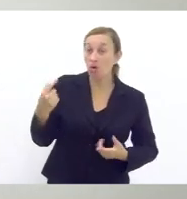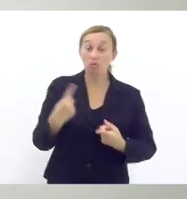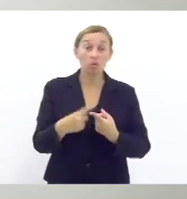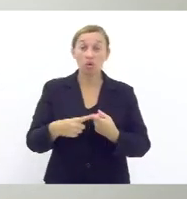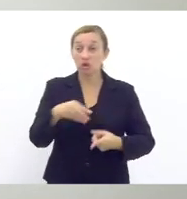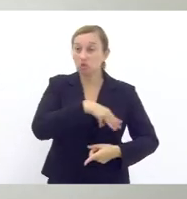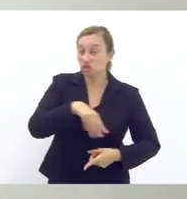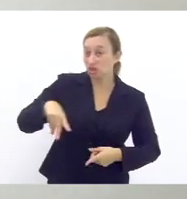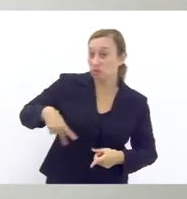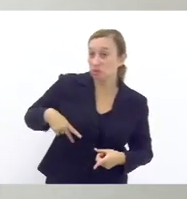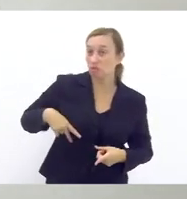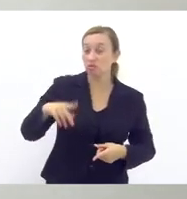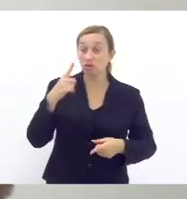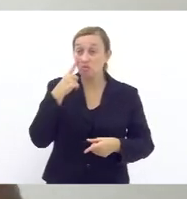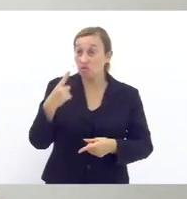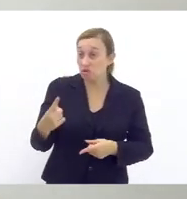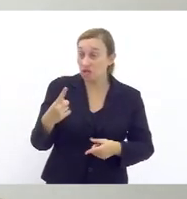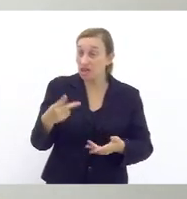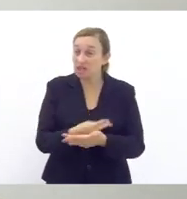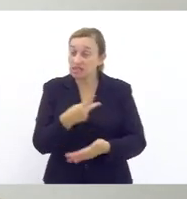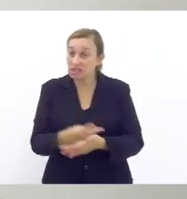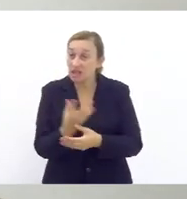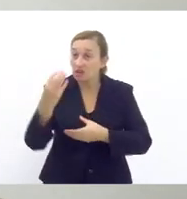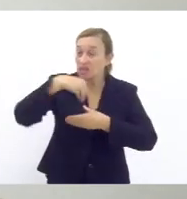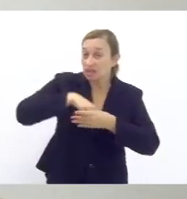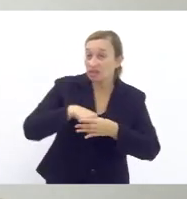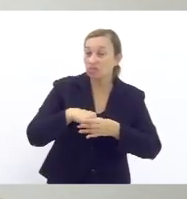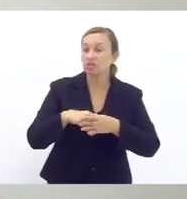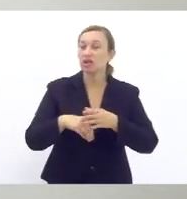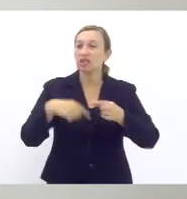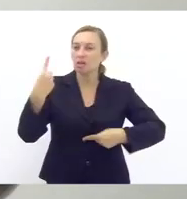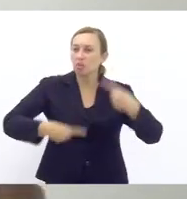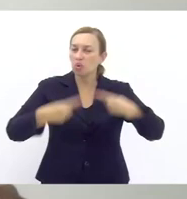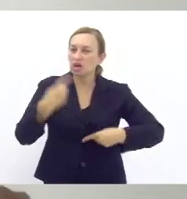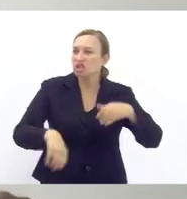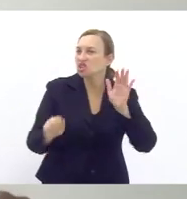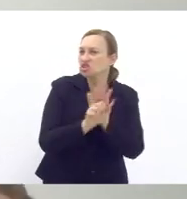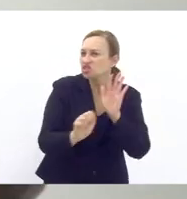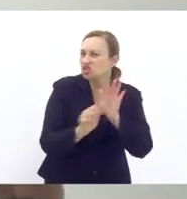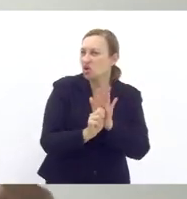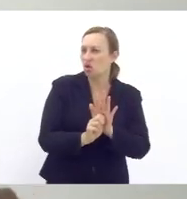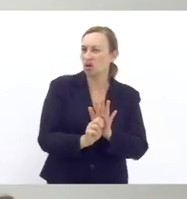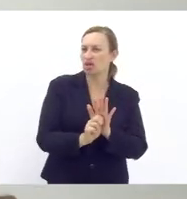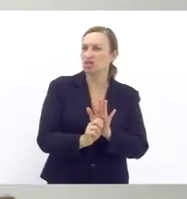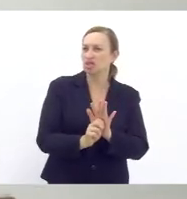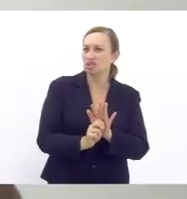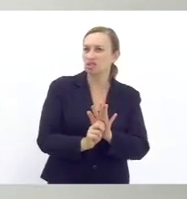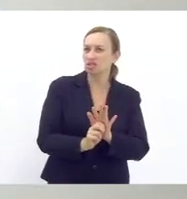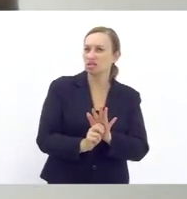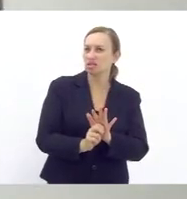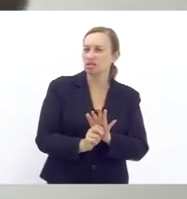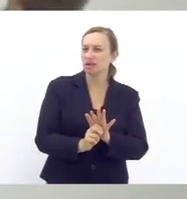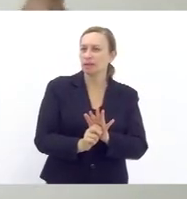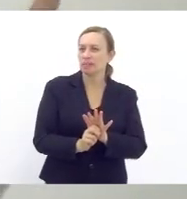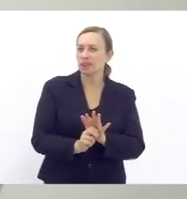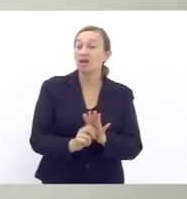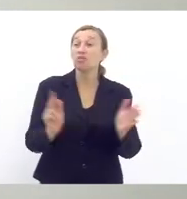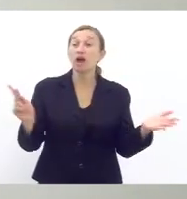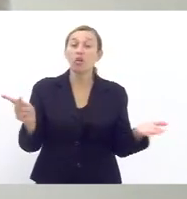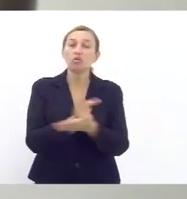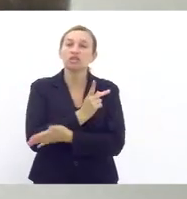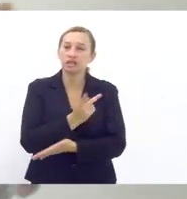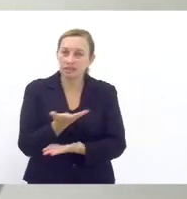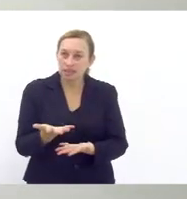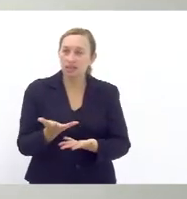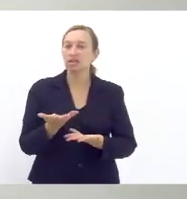desconsidera essas violações dentro da política de drogas das garantias processuais que devem ser acontecidas